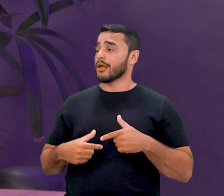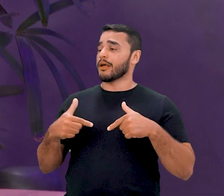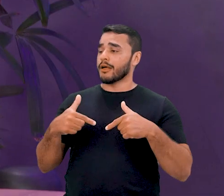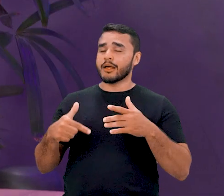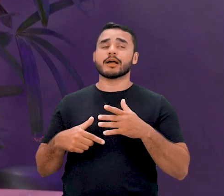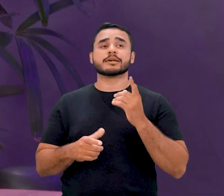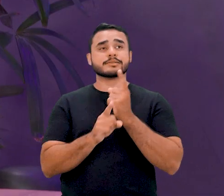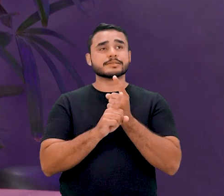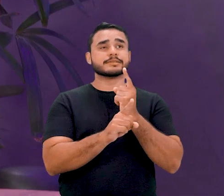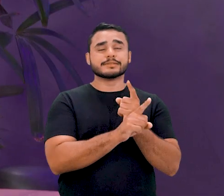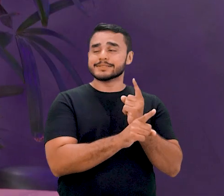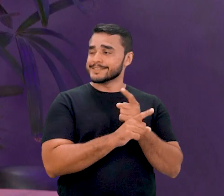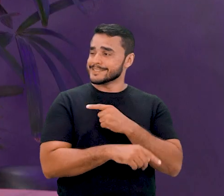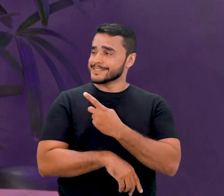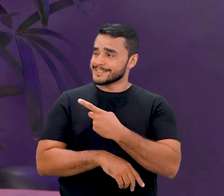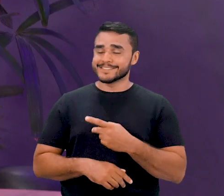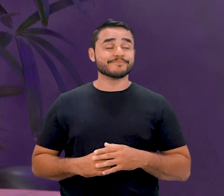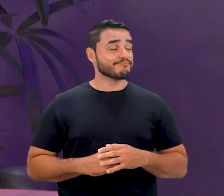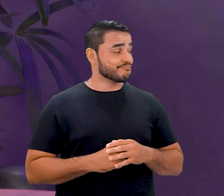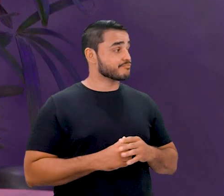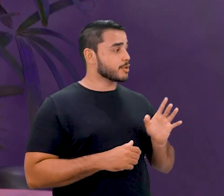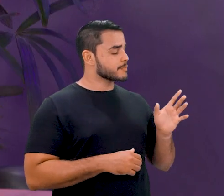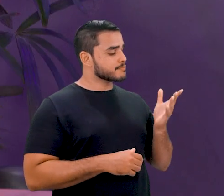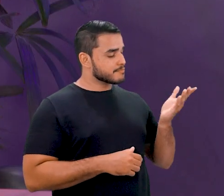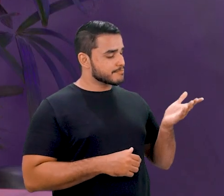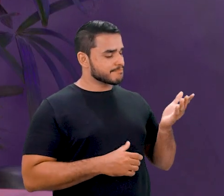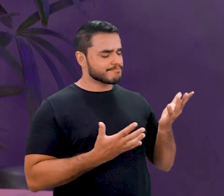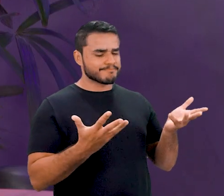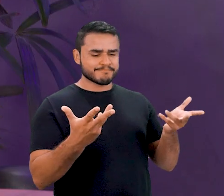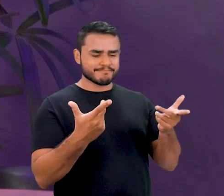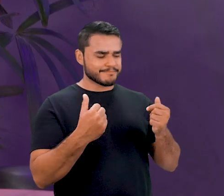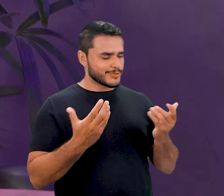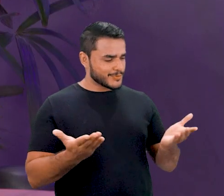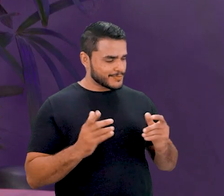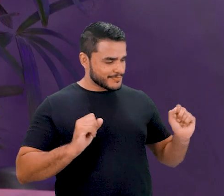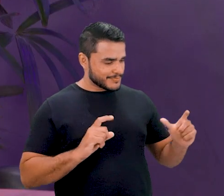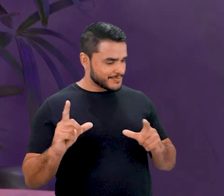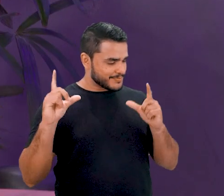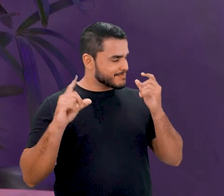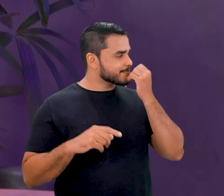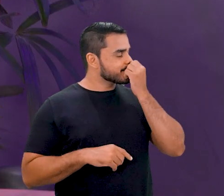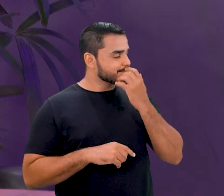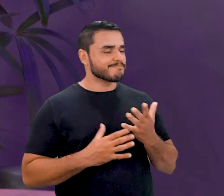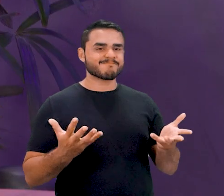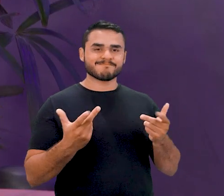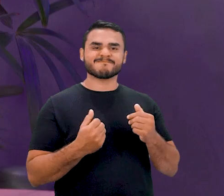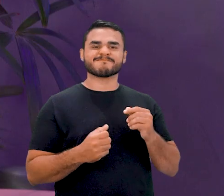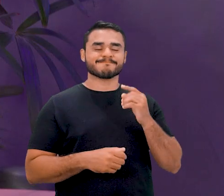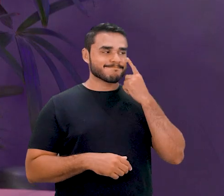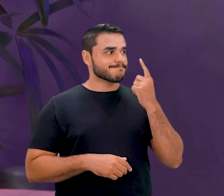demais. Mas assim, por você desenvolver esse trabalho tão bacana, a gente está vendo muita